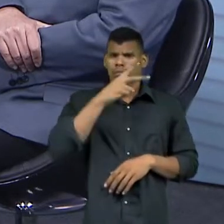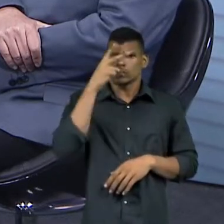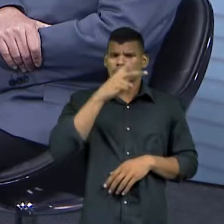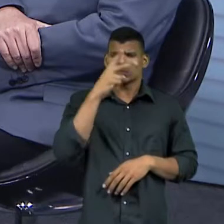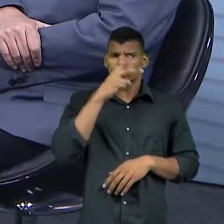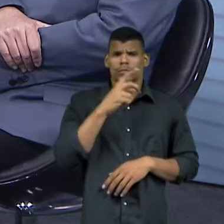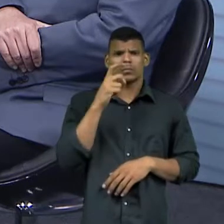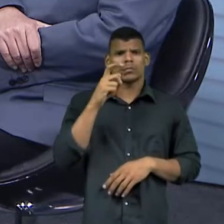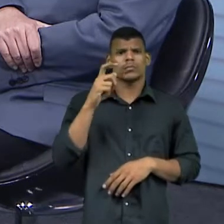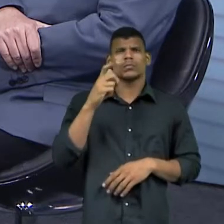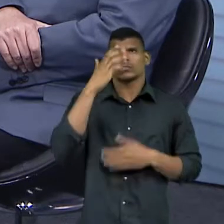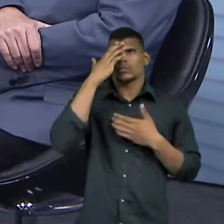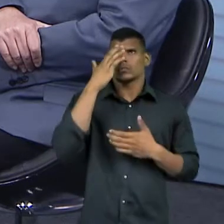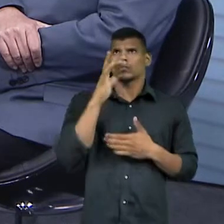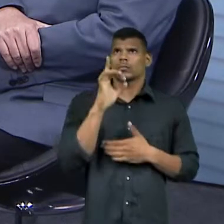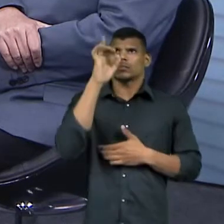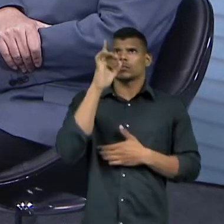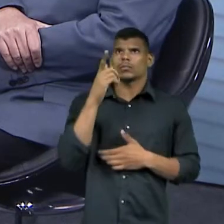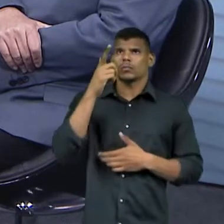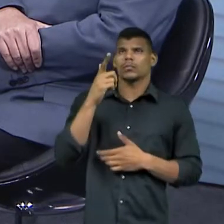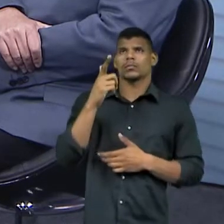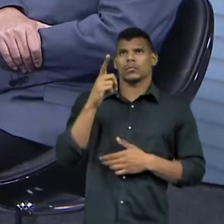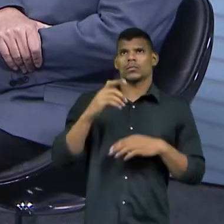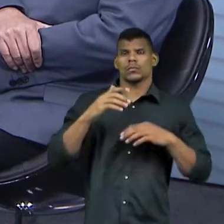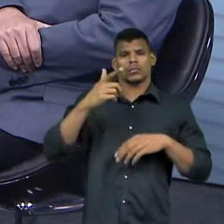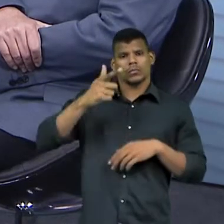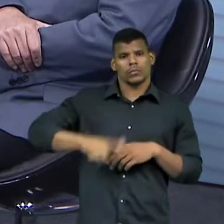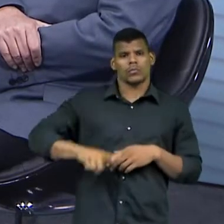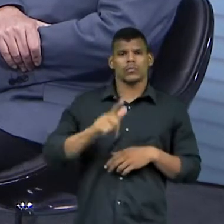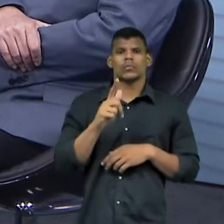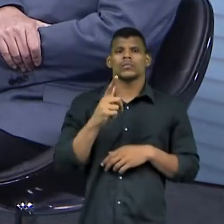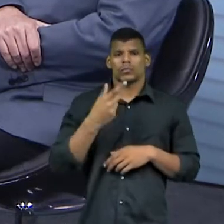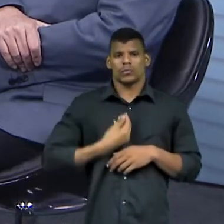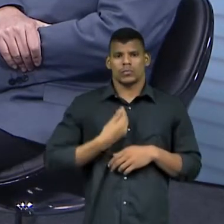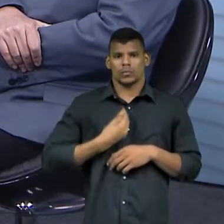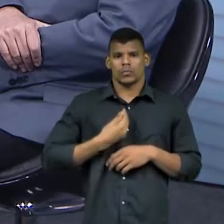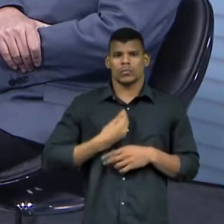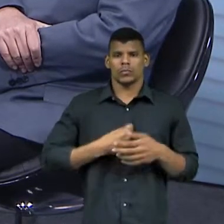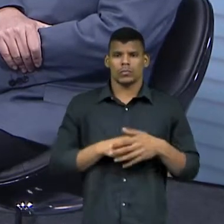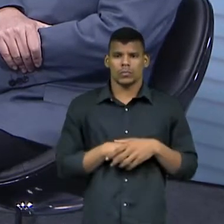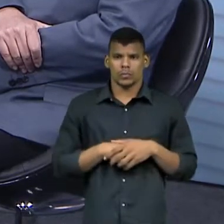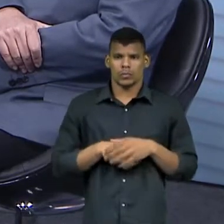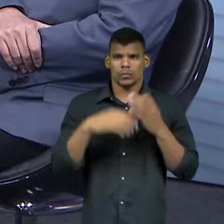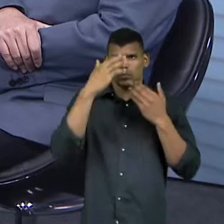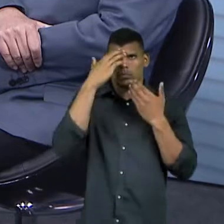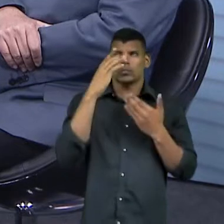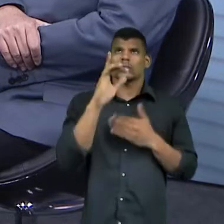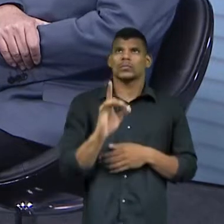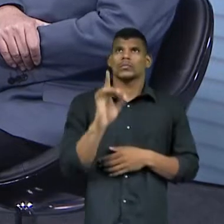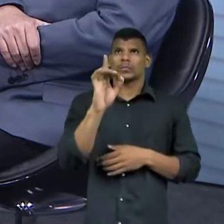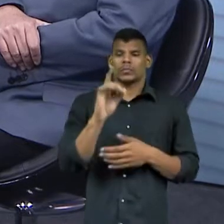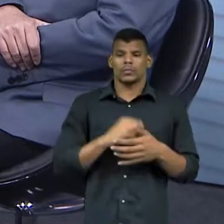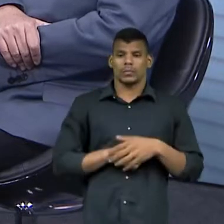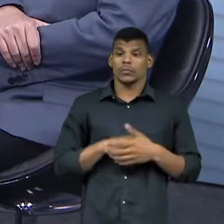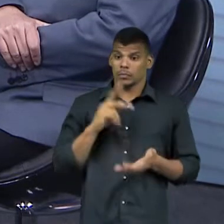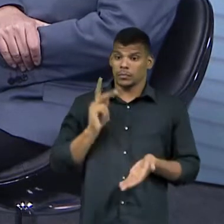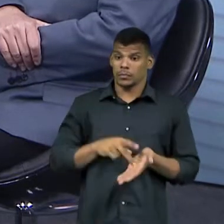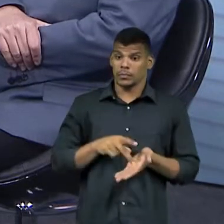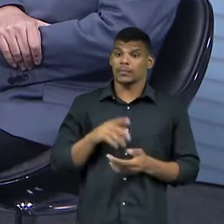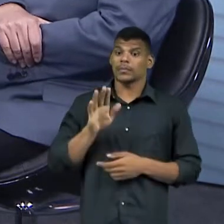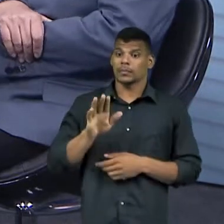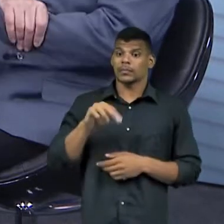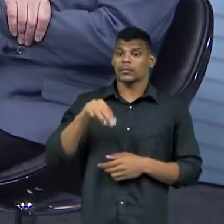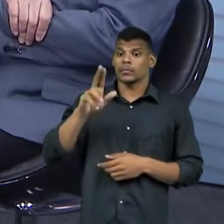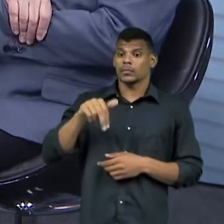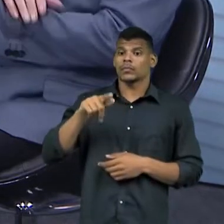assim obrigado por mais um dia de prorrogação prorrogação a gente ia ter menos vaidade menos brilhos né verdade Dr munguba Júnior que